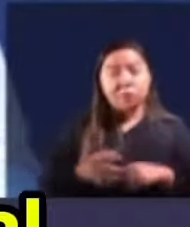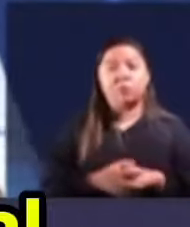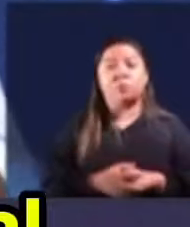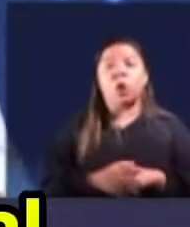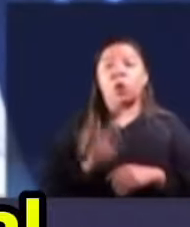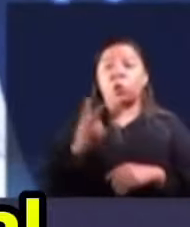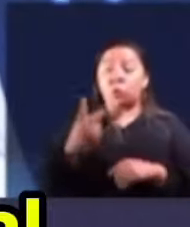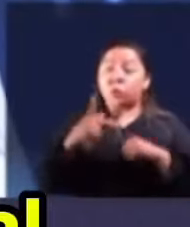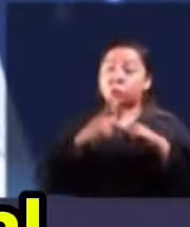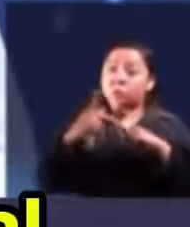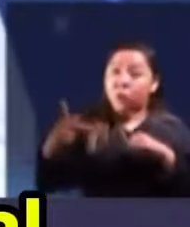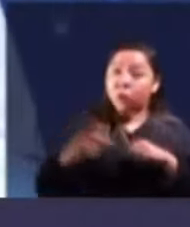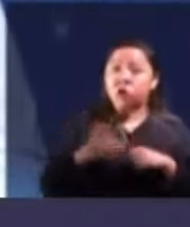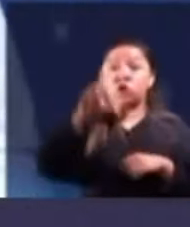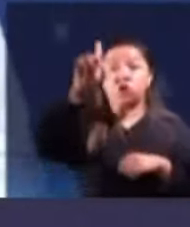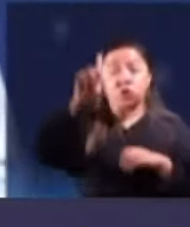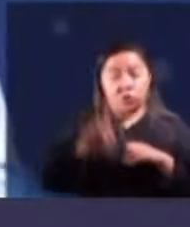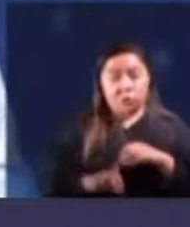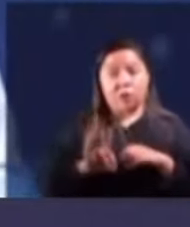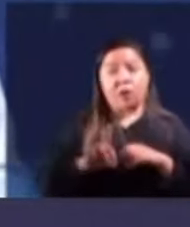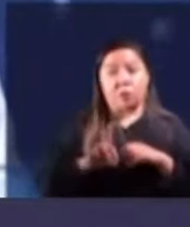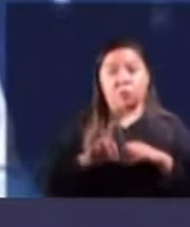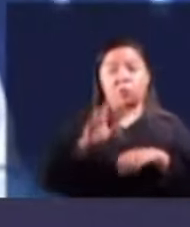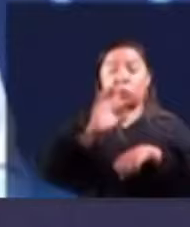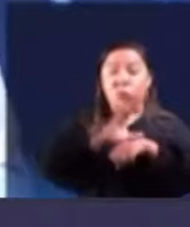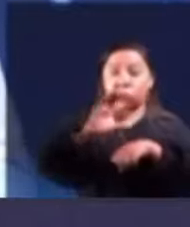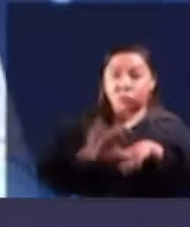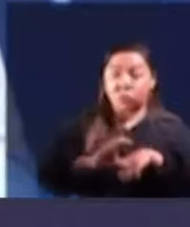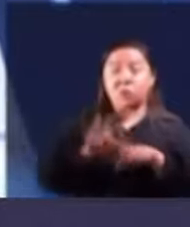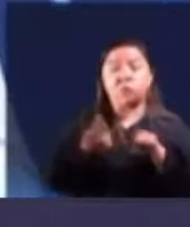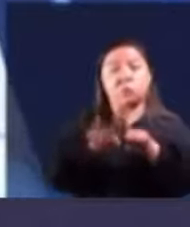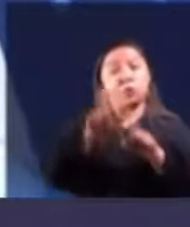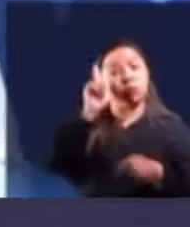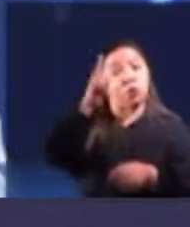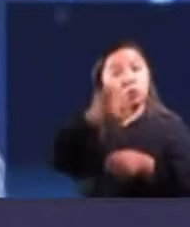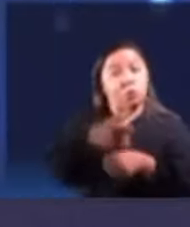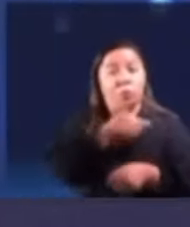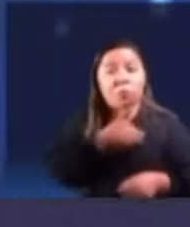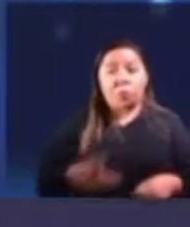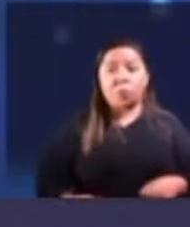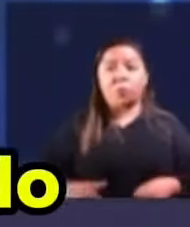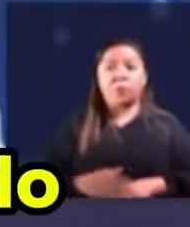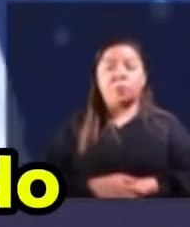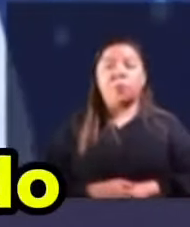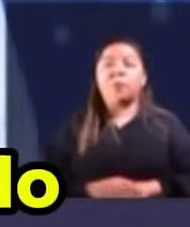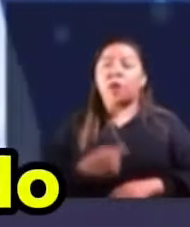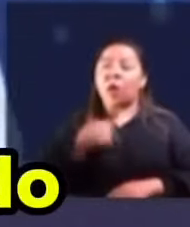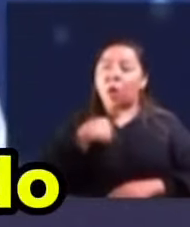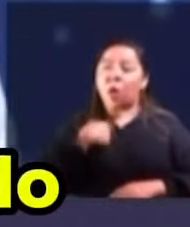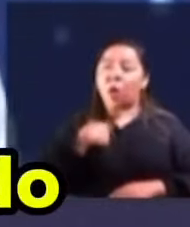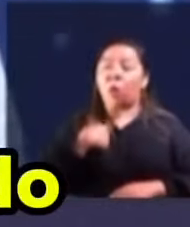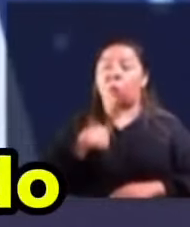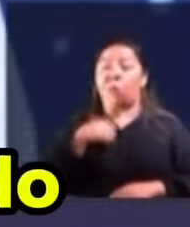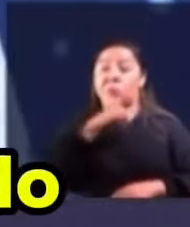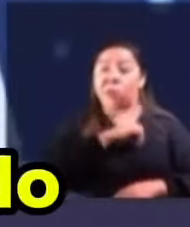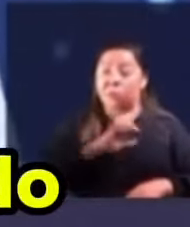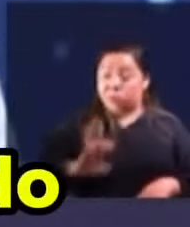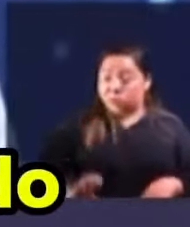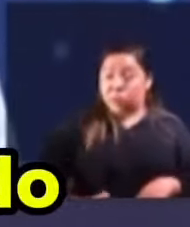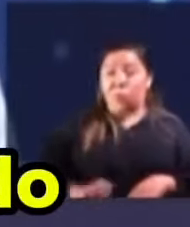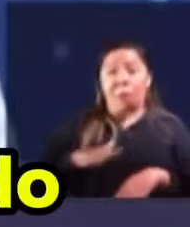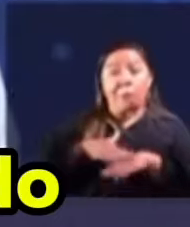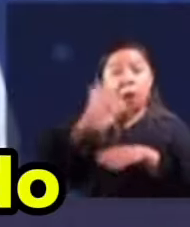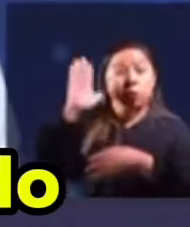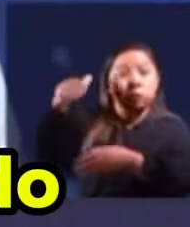direito constitucional e gestão pública fui o deputado estadual mais votado do Estado do Ceará